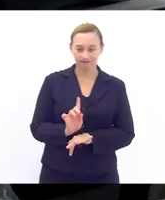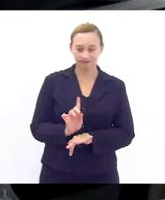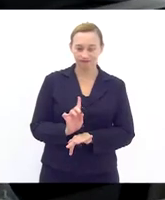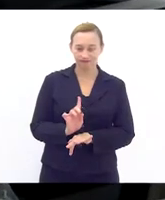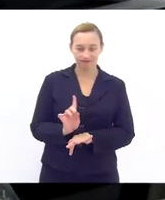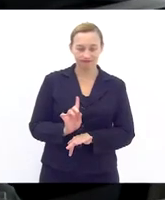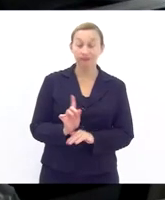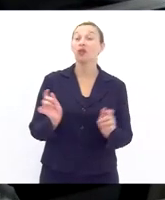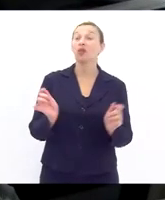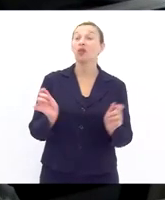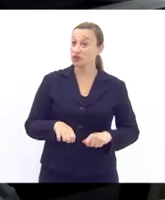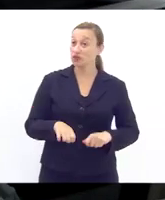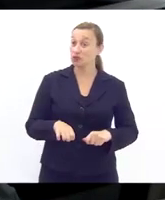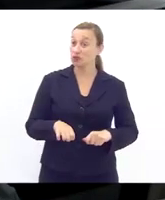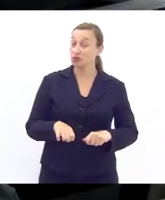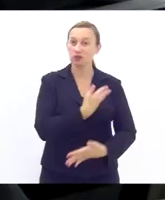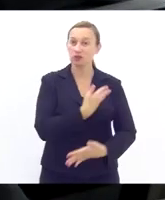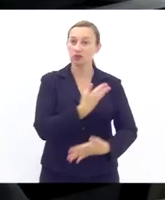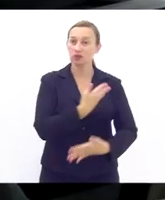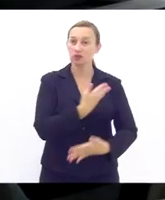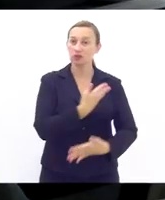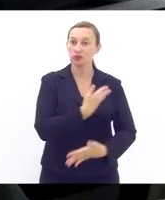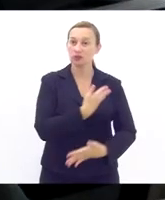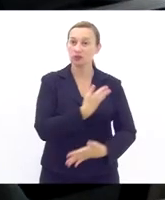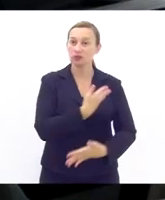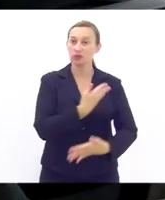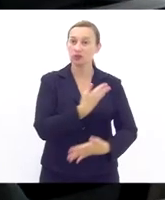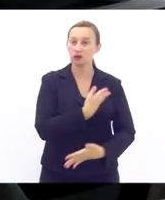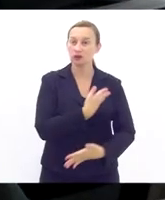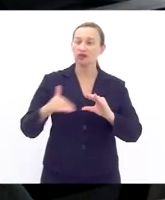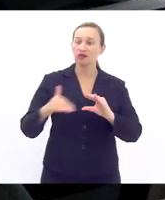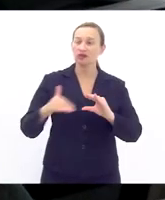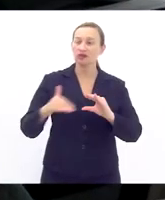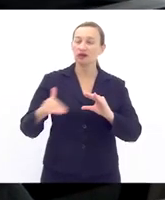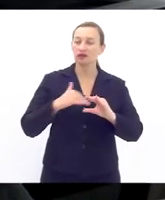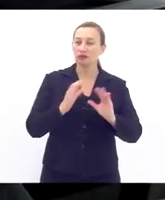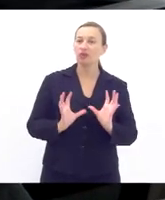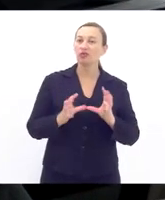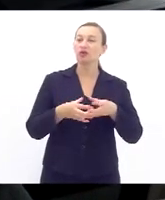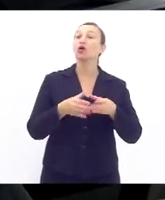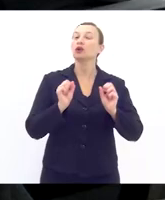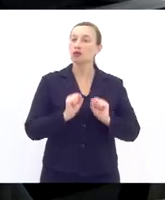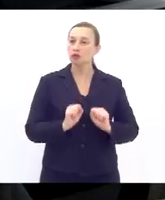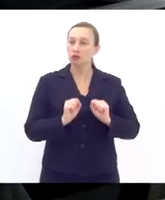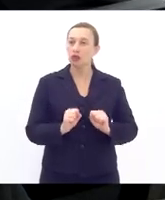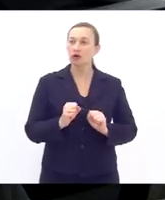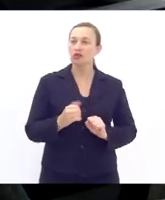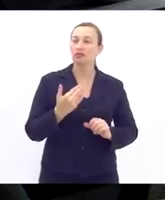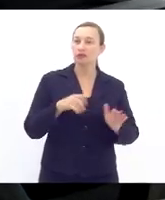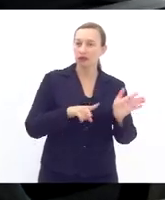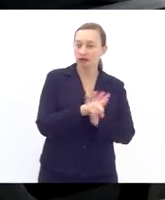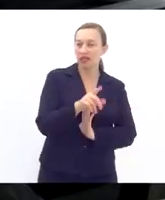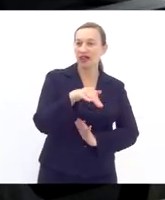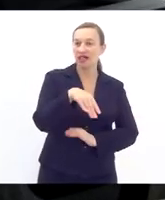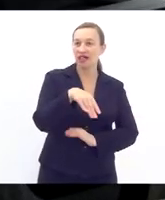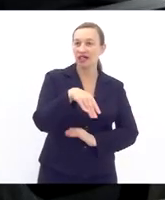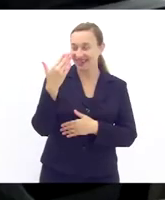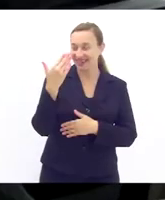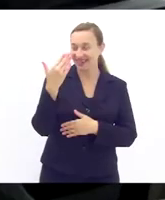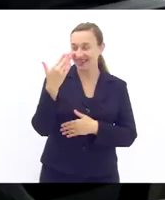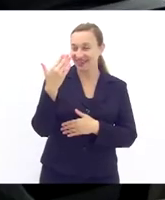as possibilidades de uma audiência pública manda para comissão que a gente também pode questionar a ideia tá bom obrigado